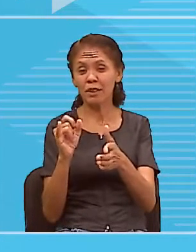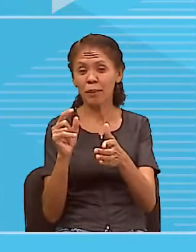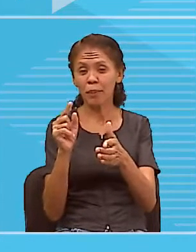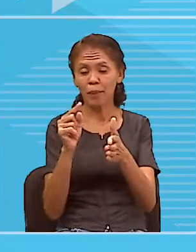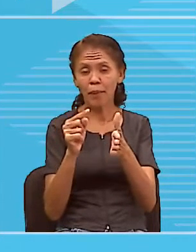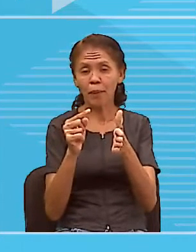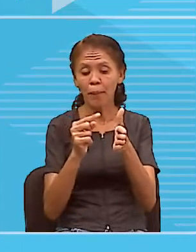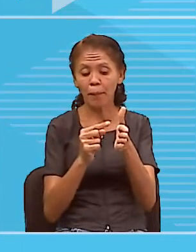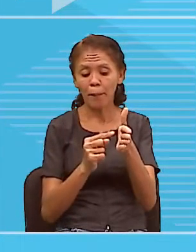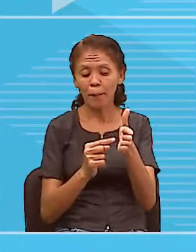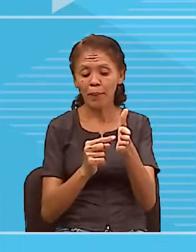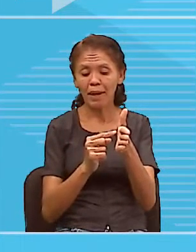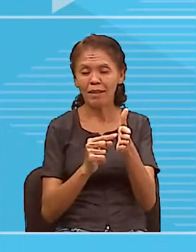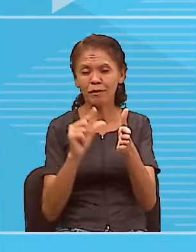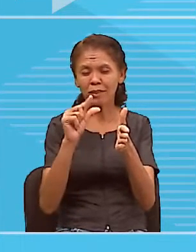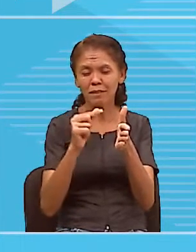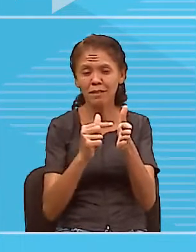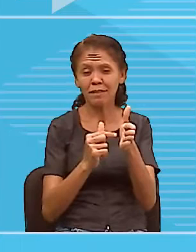o ambiente